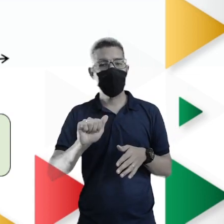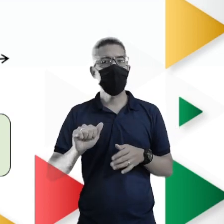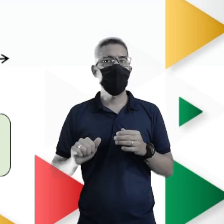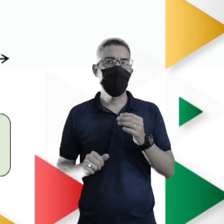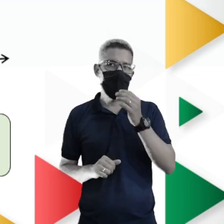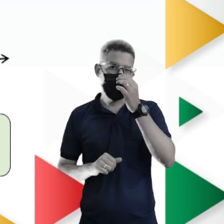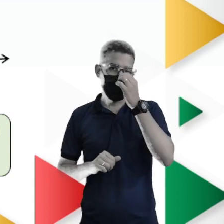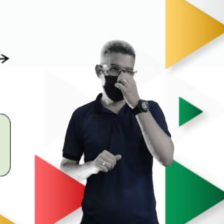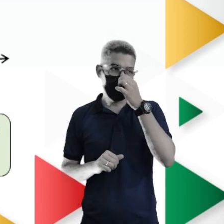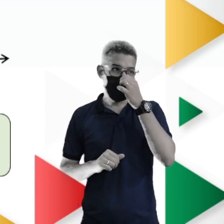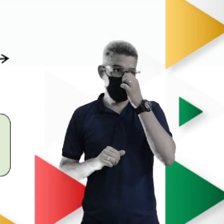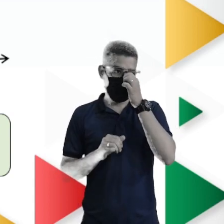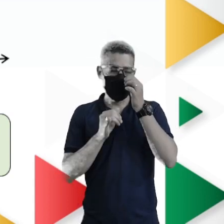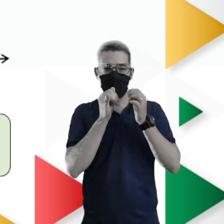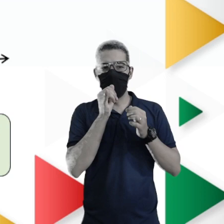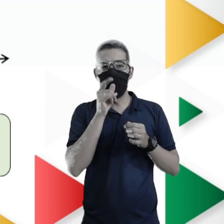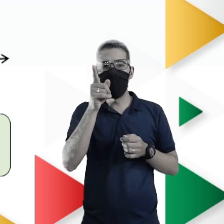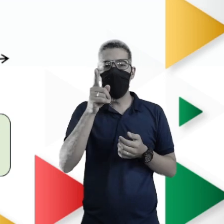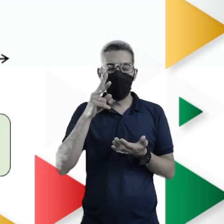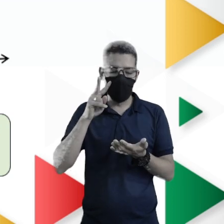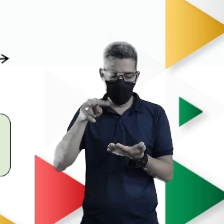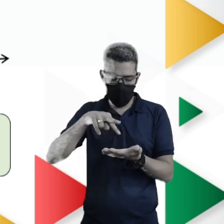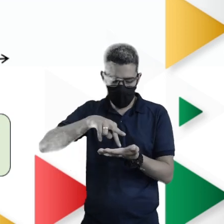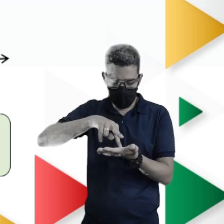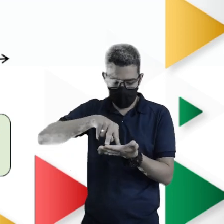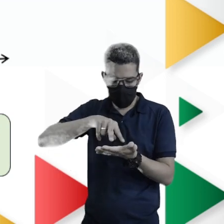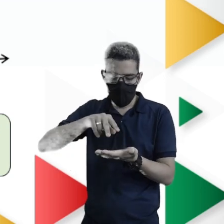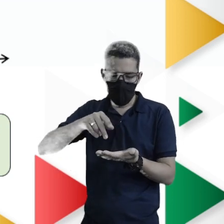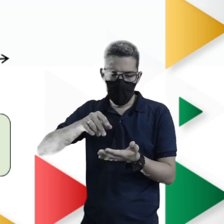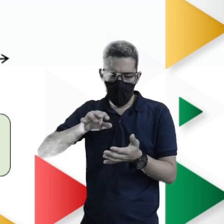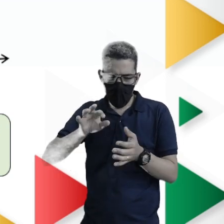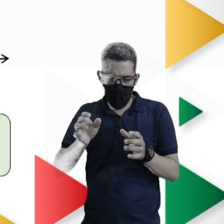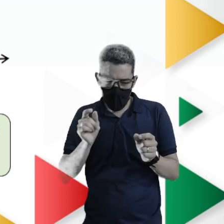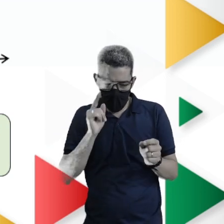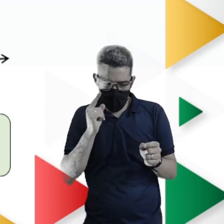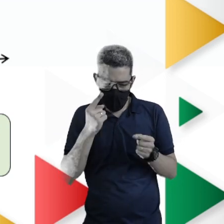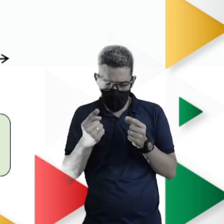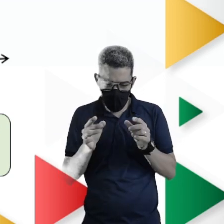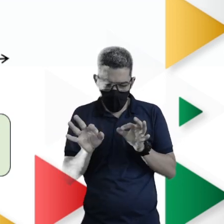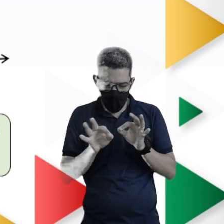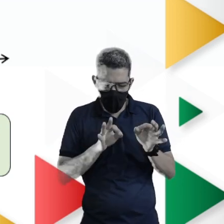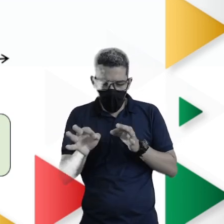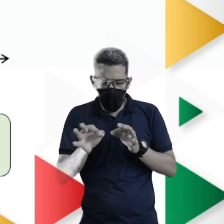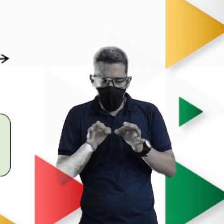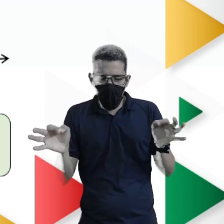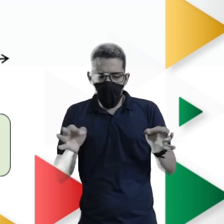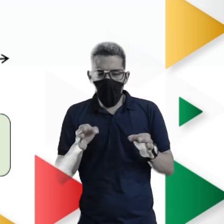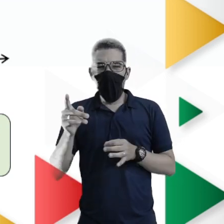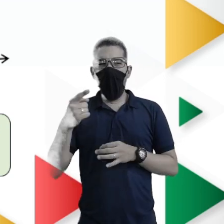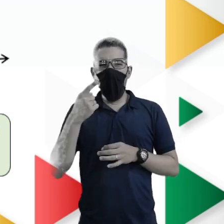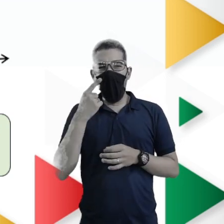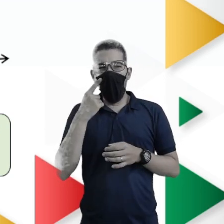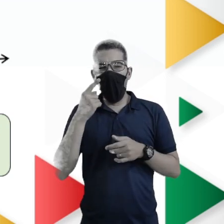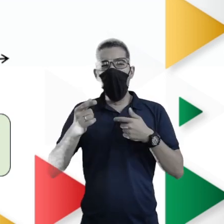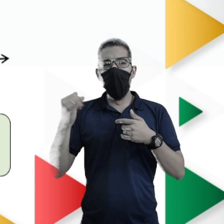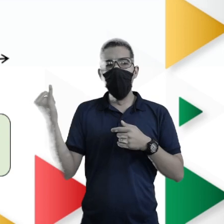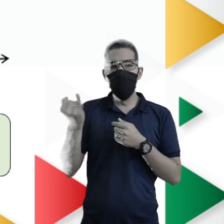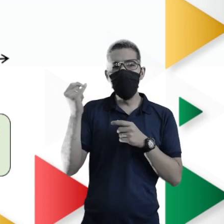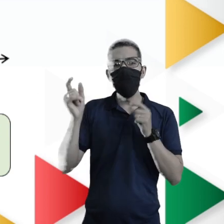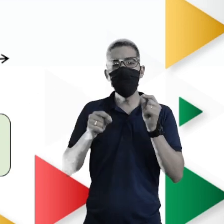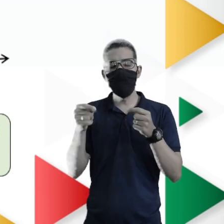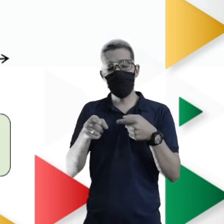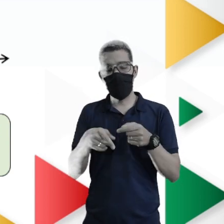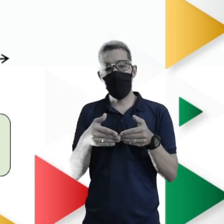com um transferidor, é que você vai perceber claramente que o que importa para quem trabalha grandezas e medidas é a sua